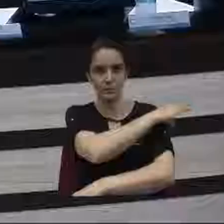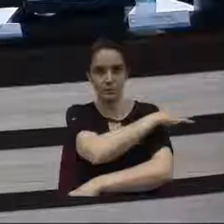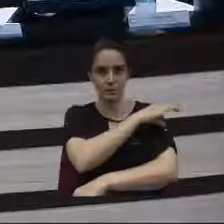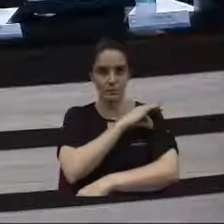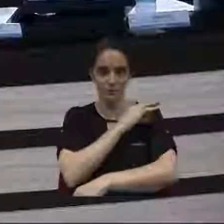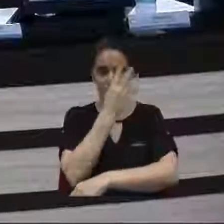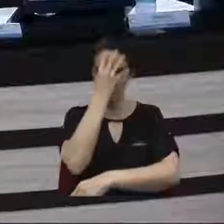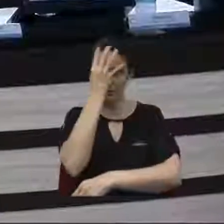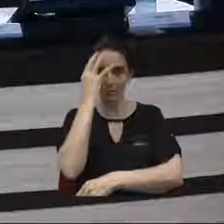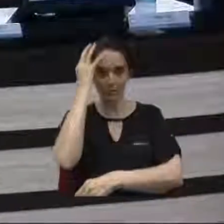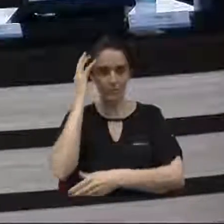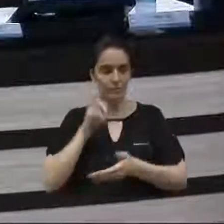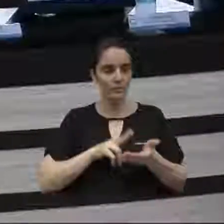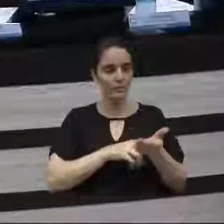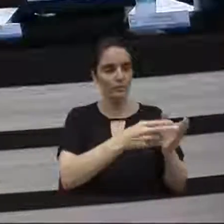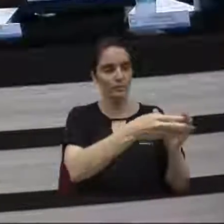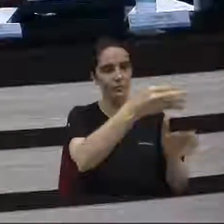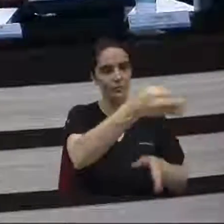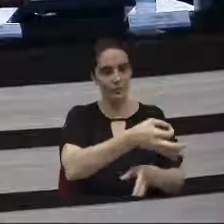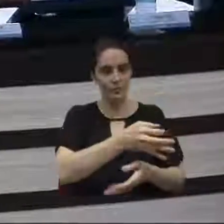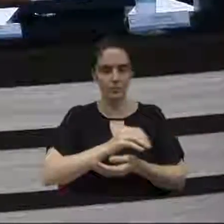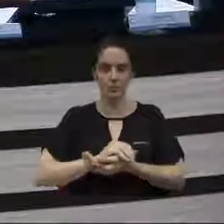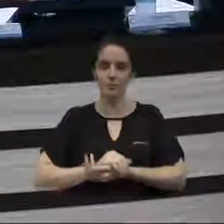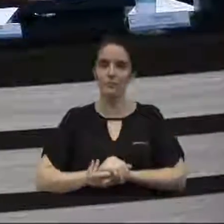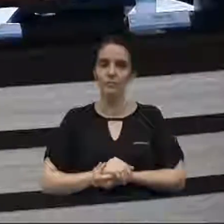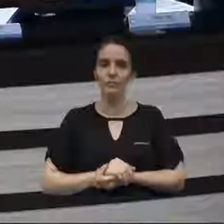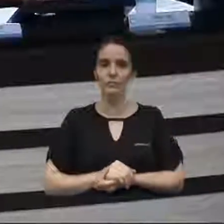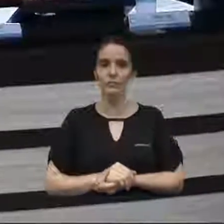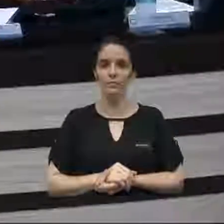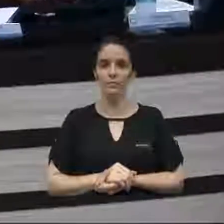Municipal. Encaminhe-se às comissões competentes.